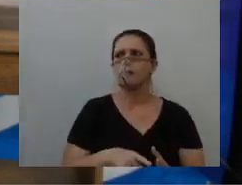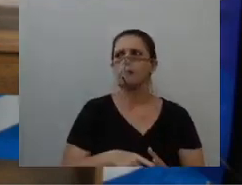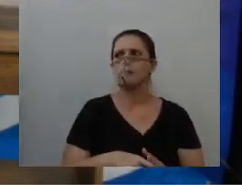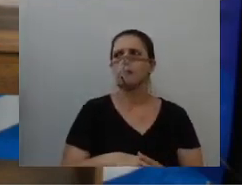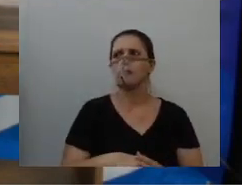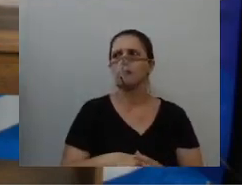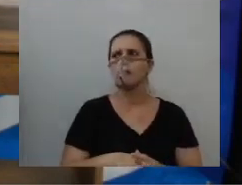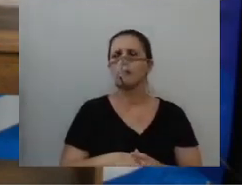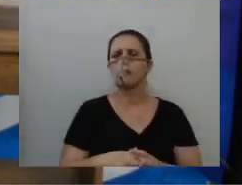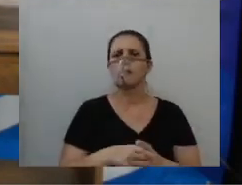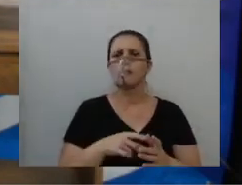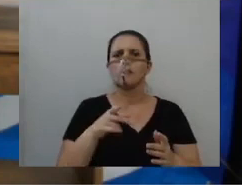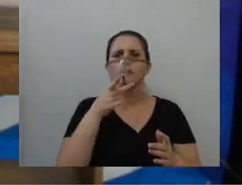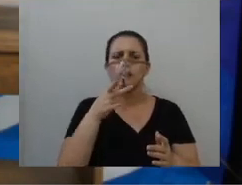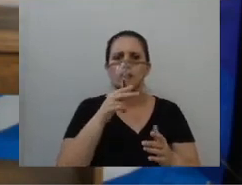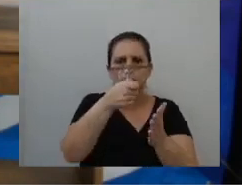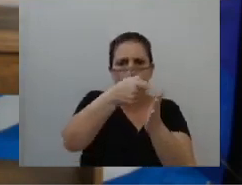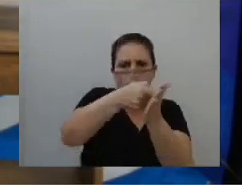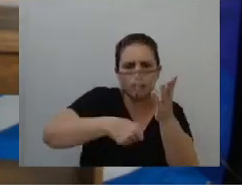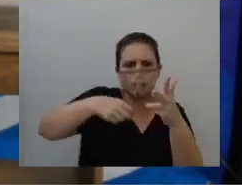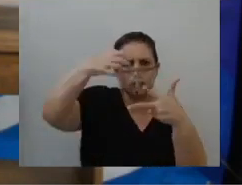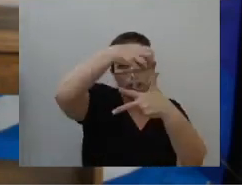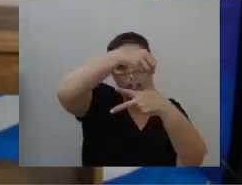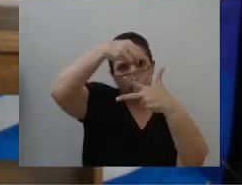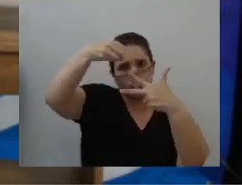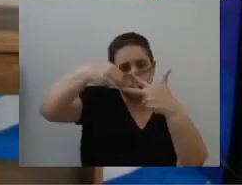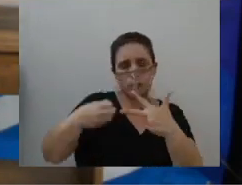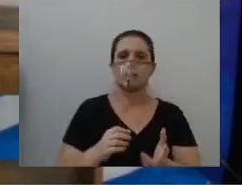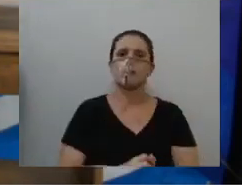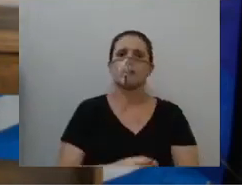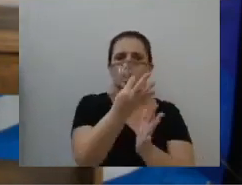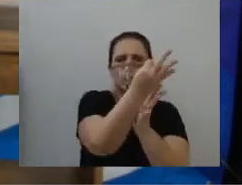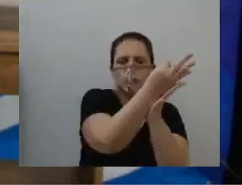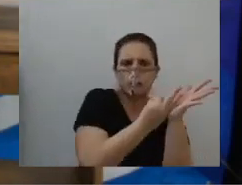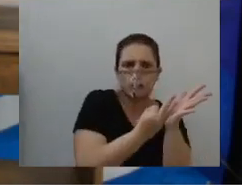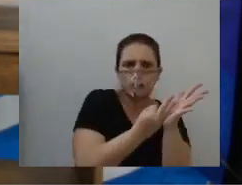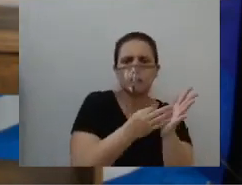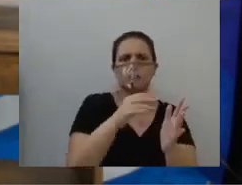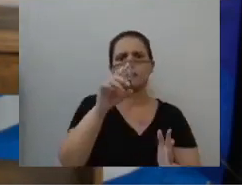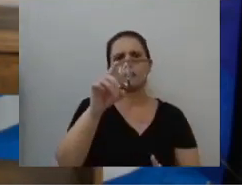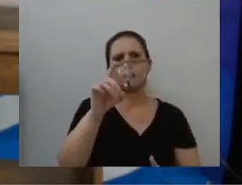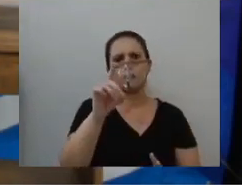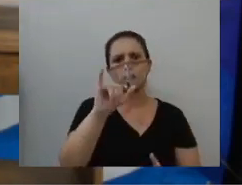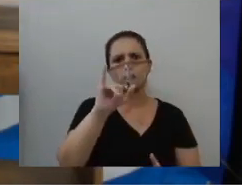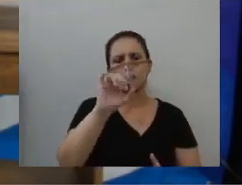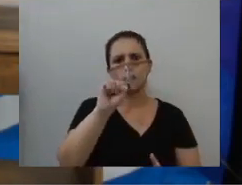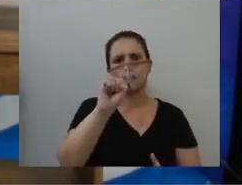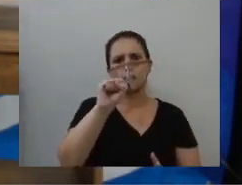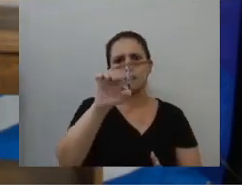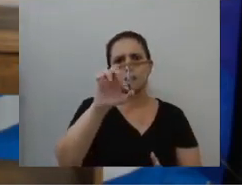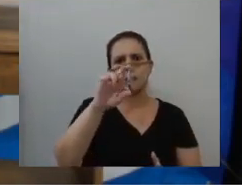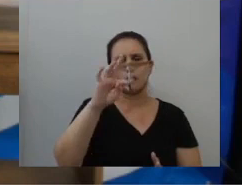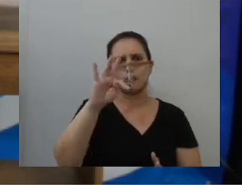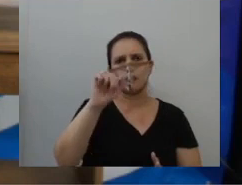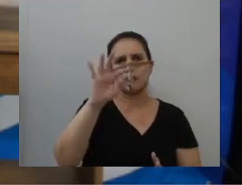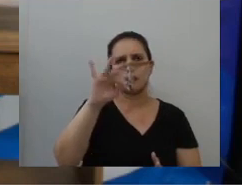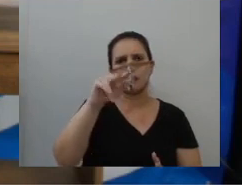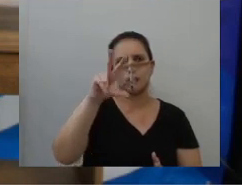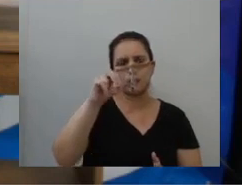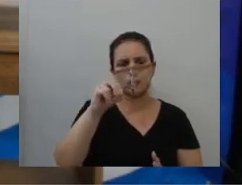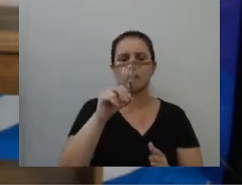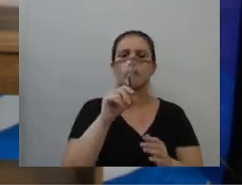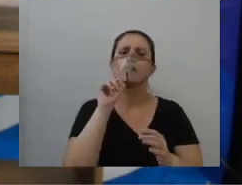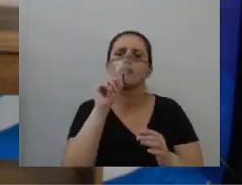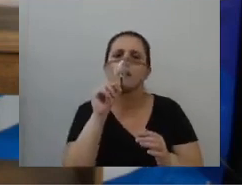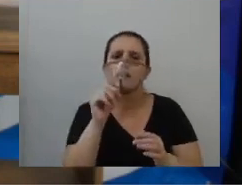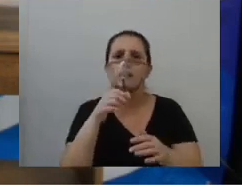que a gente vai falar sobre a redação do Enem. Tá? Mas o que é que eu posso te dizer? O texto dissertativo argumentativo é aquele que, sobretudo, acima de